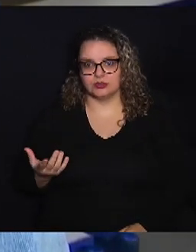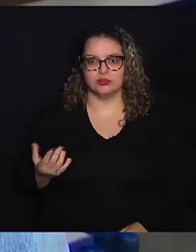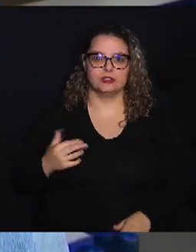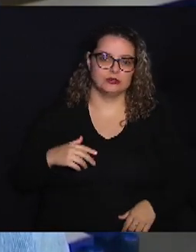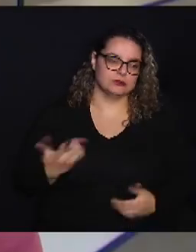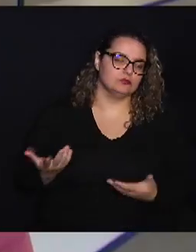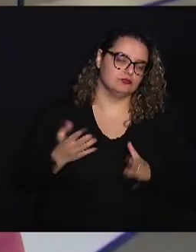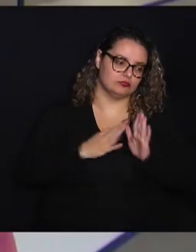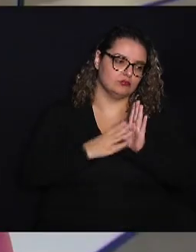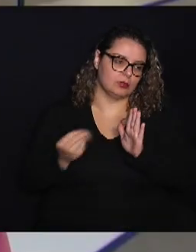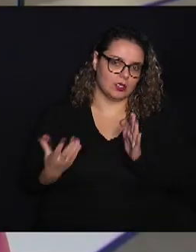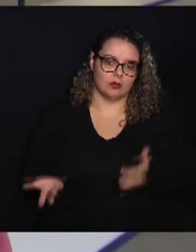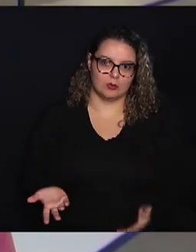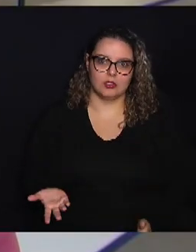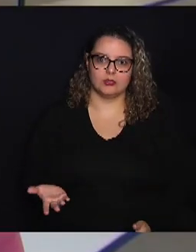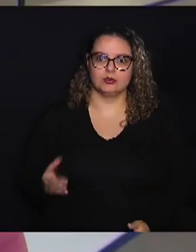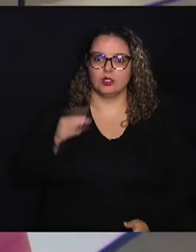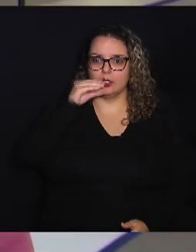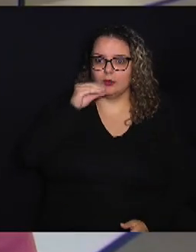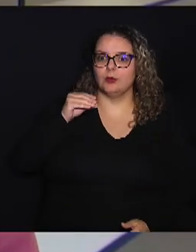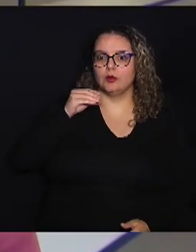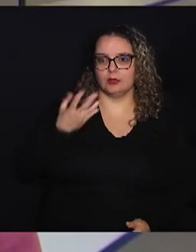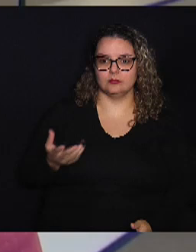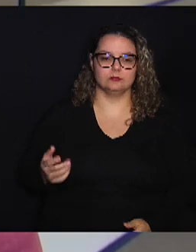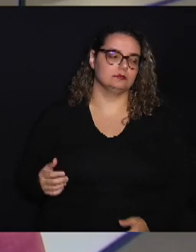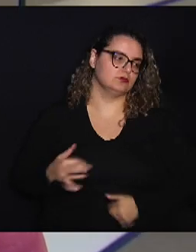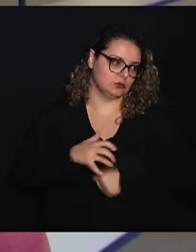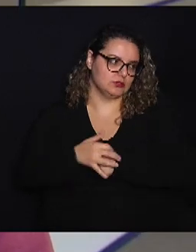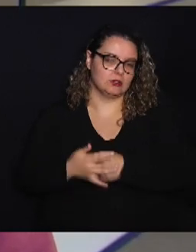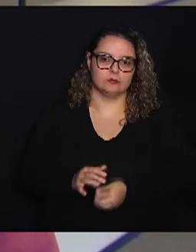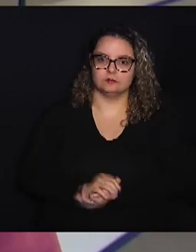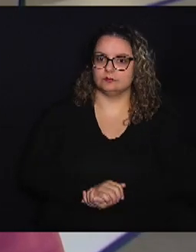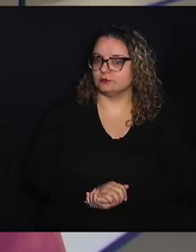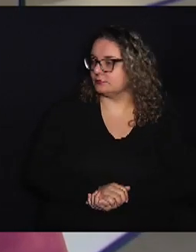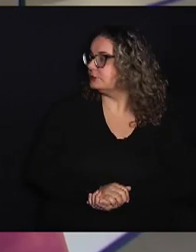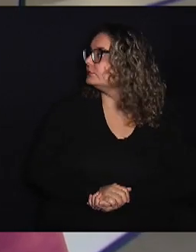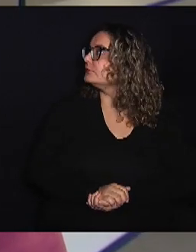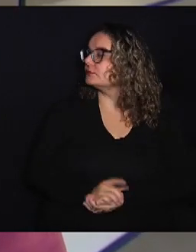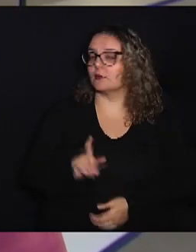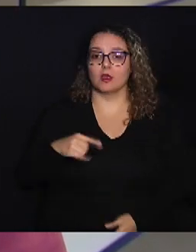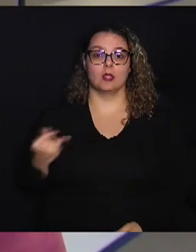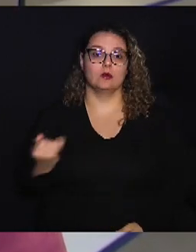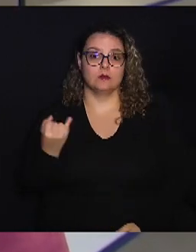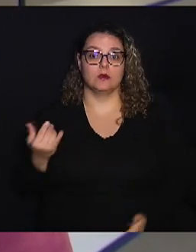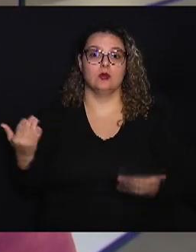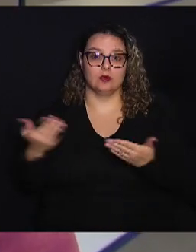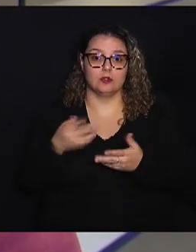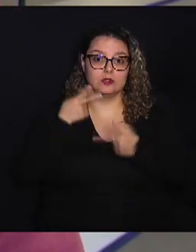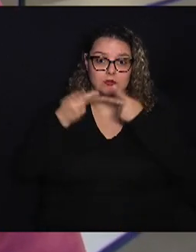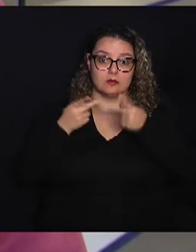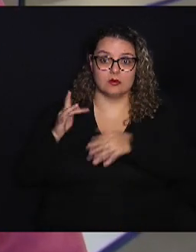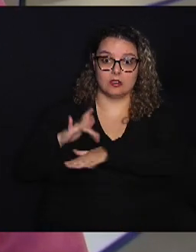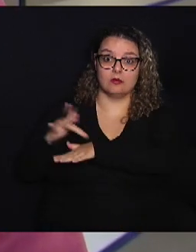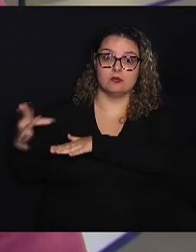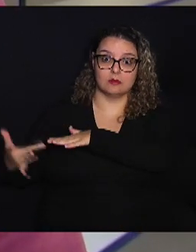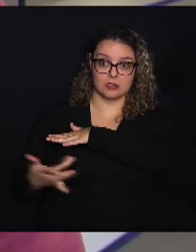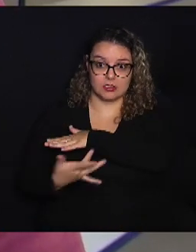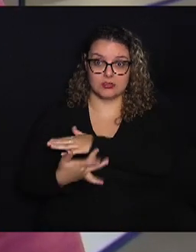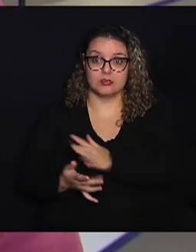cigarro eletrônico. É muito importante porque hoje, quando se trata principalmente de mídias